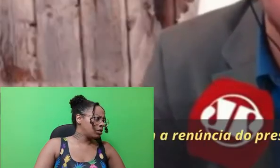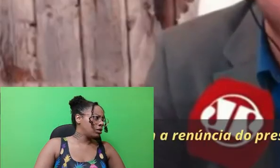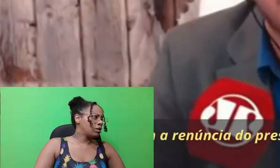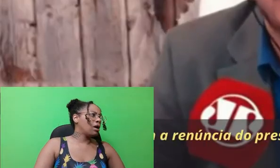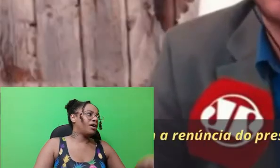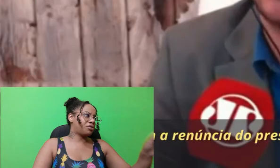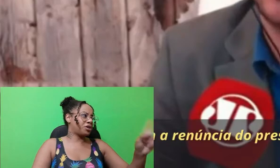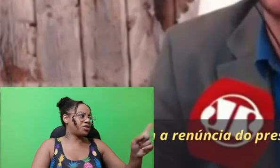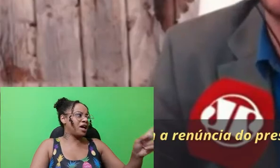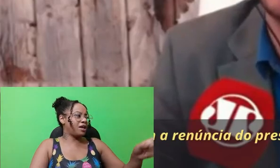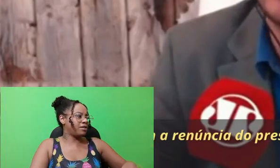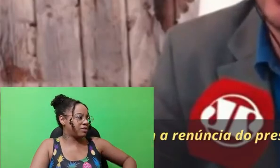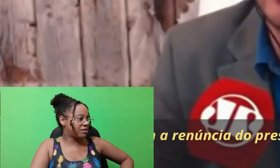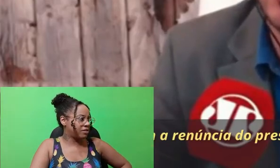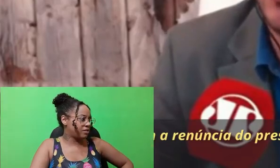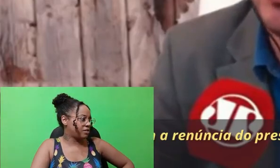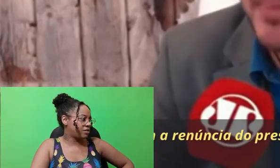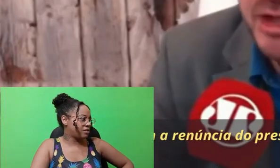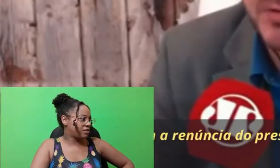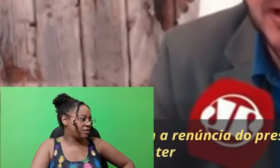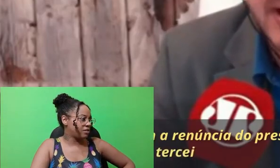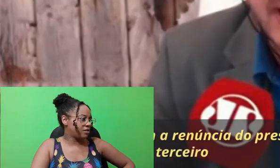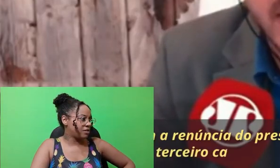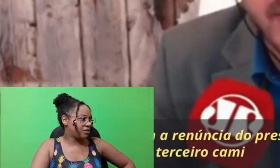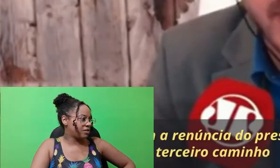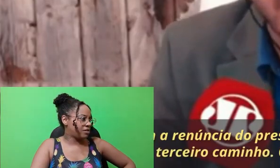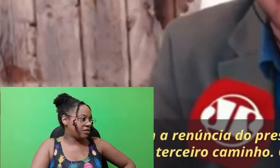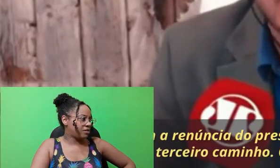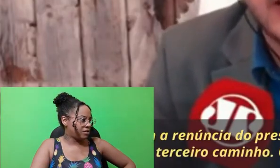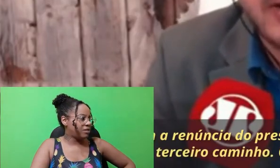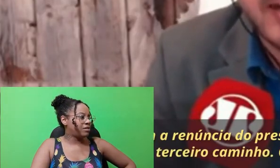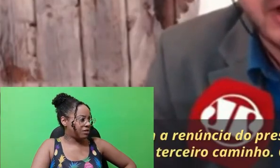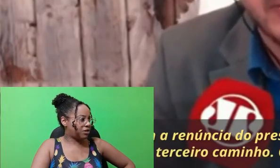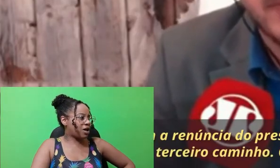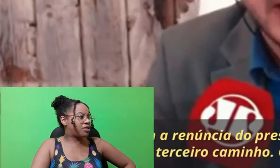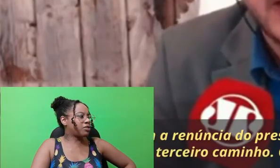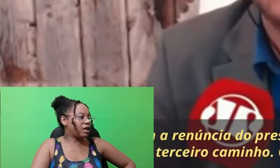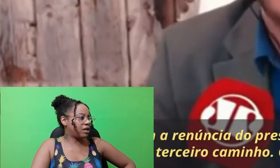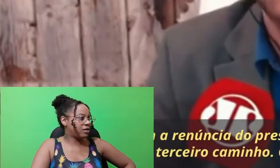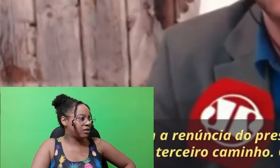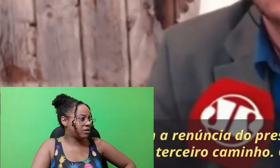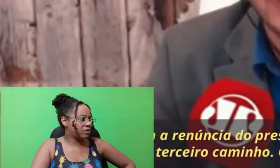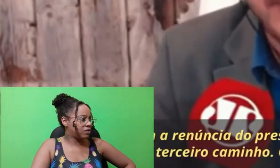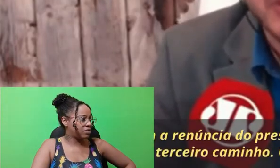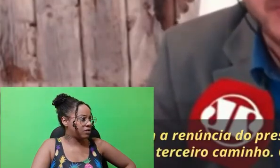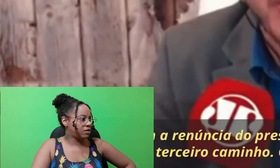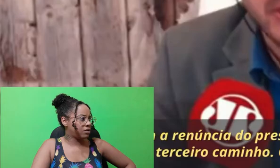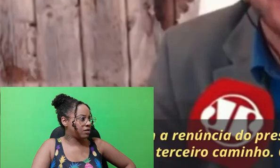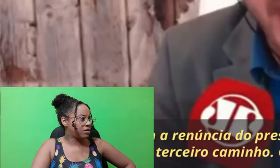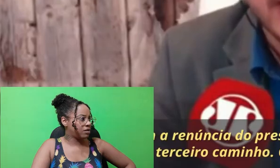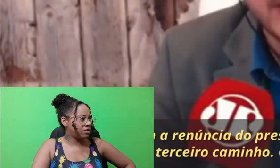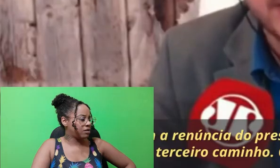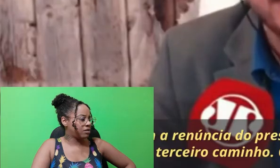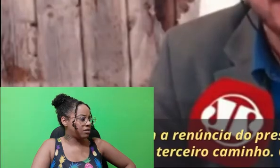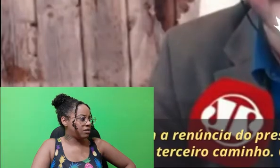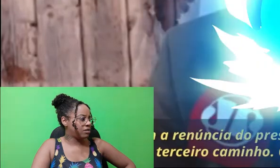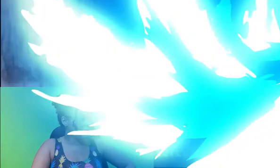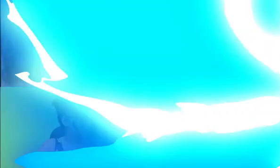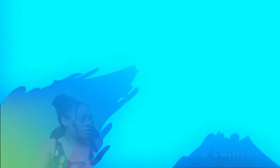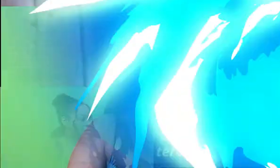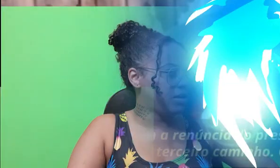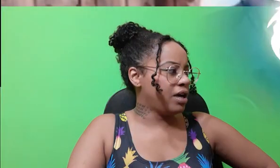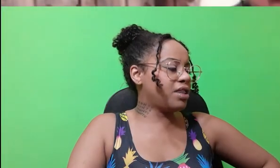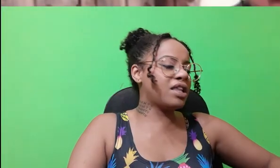a renúncia do presidente, outros tentam o impeachment. Eu vou por um terceiro caminho. Que tal se ele pedir um pouco de férias?